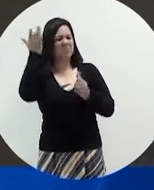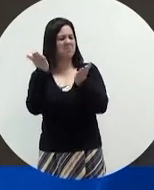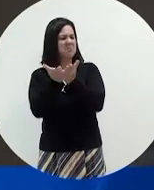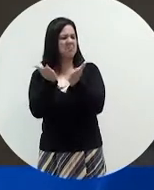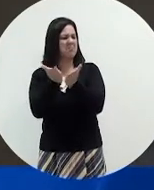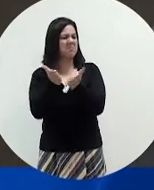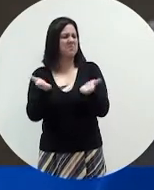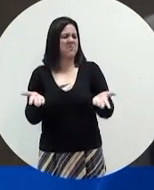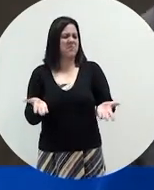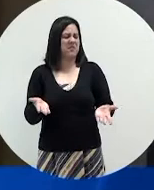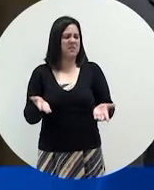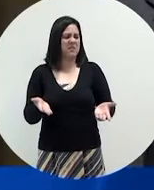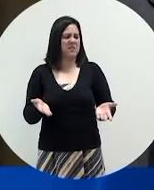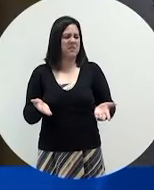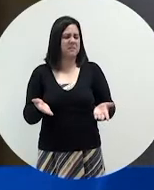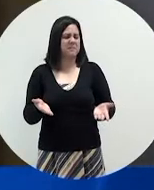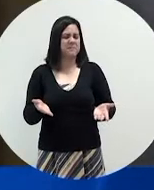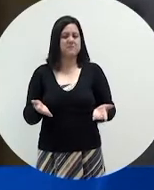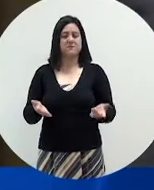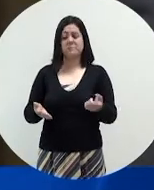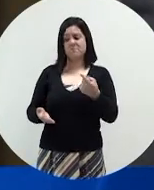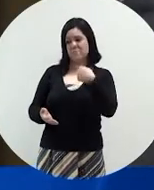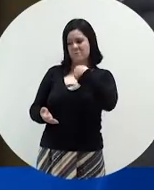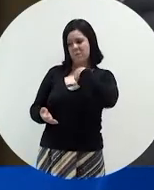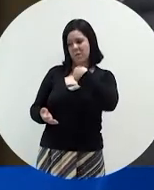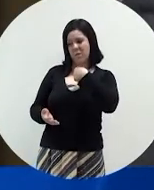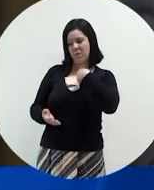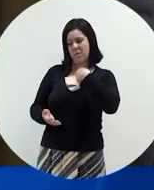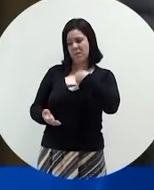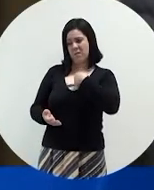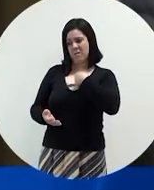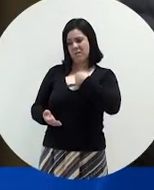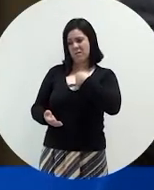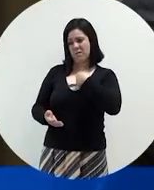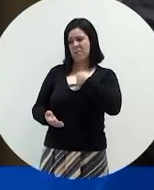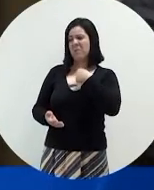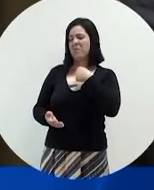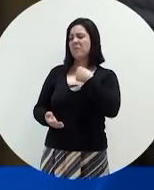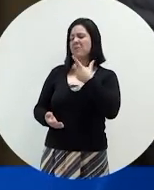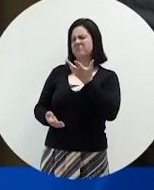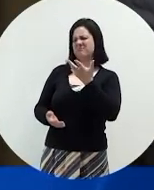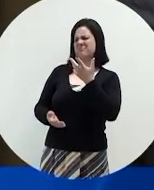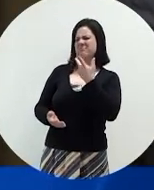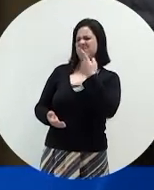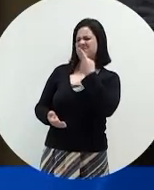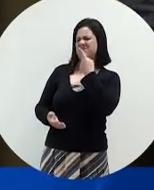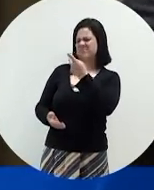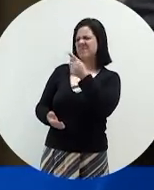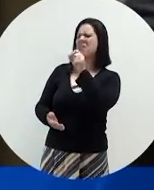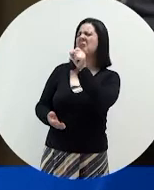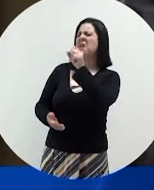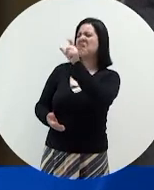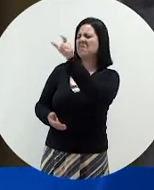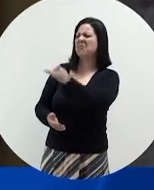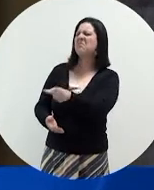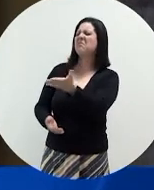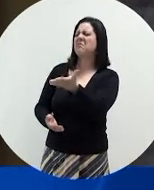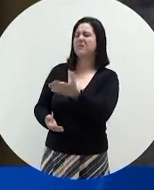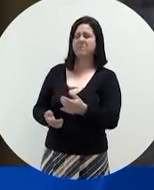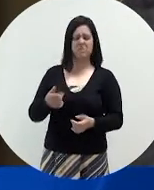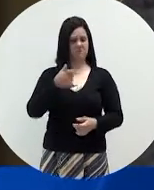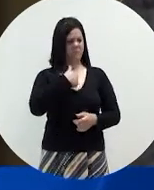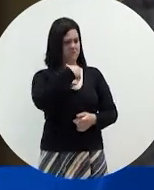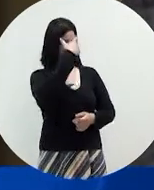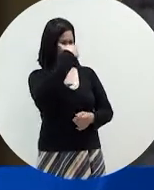em visão para Paulo e diz: Saulo, Saulo, por que me